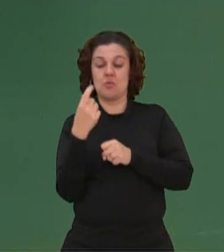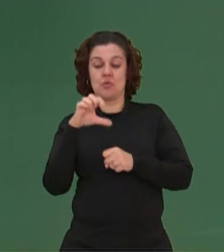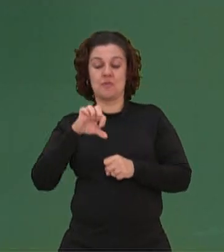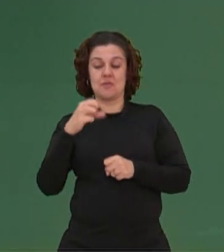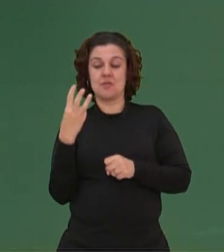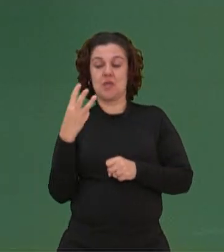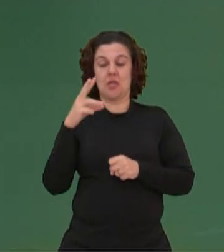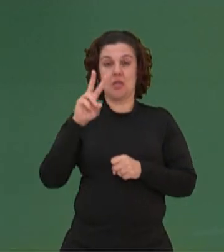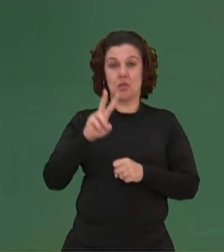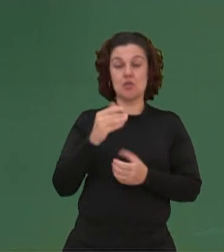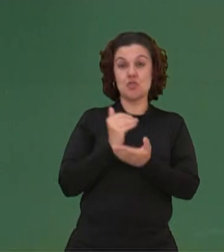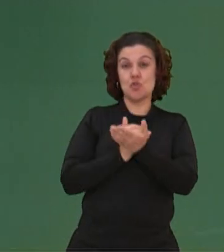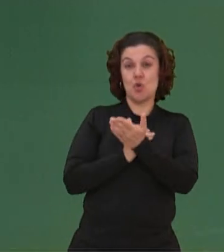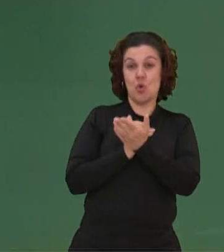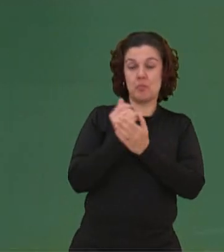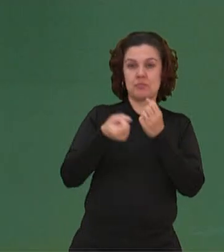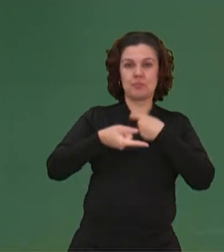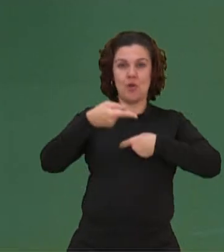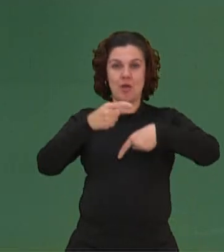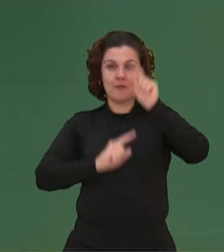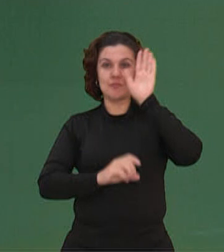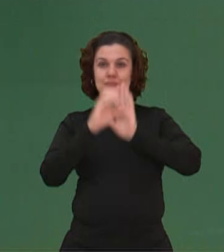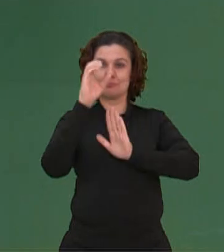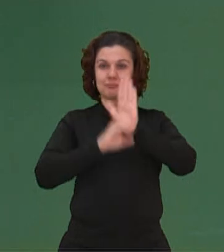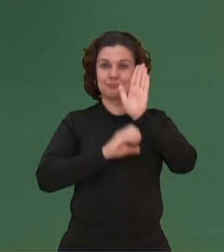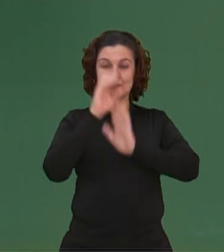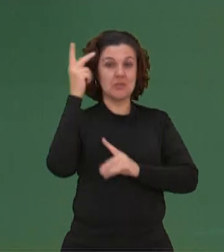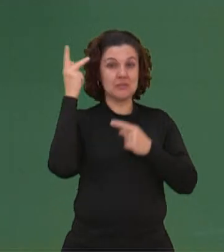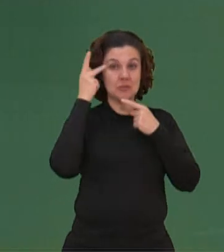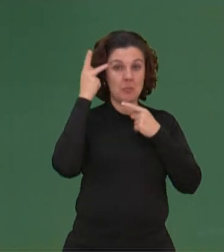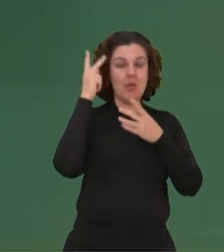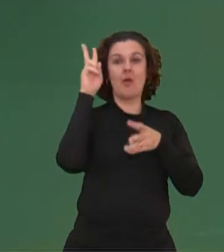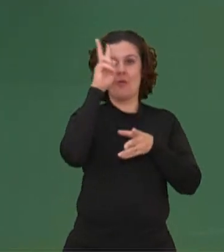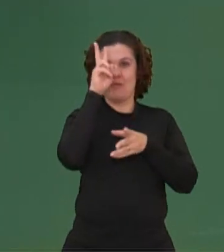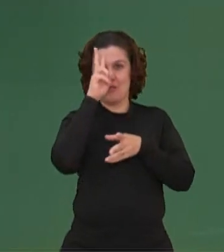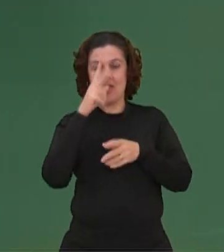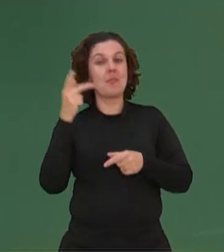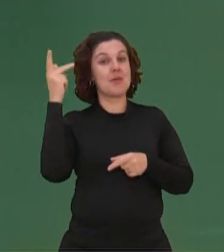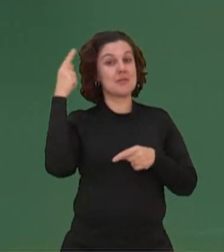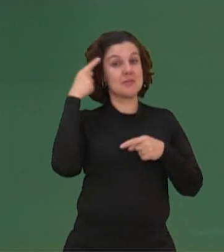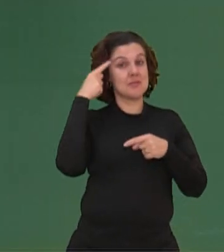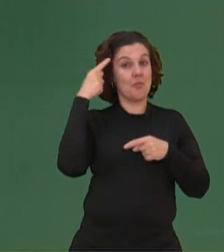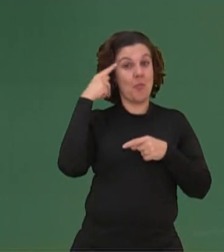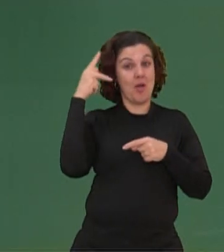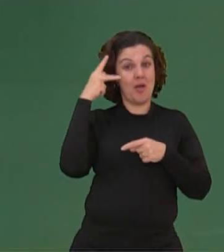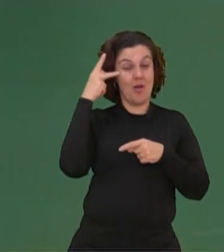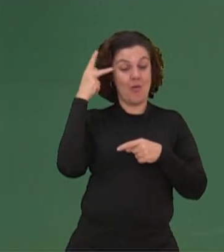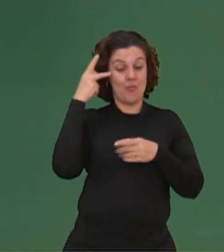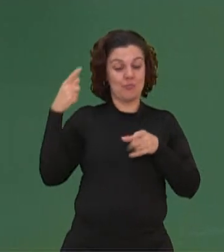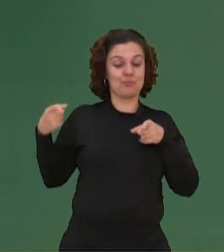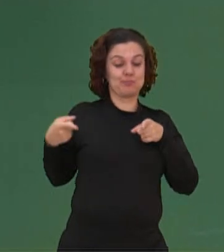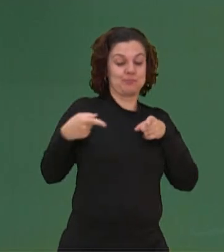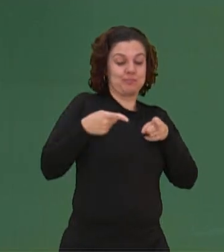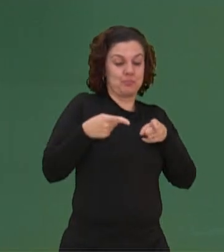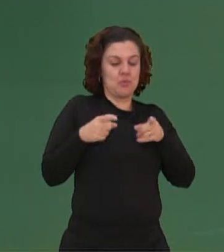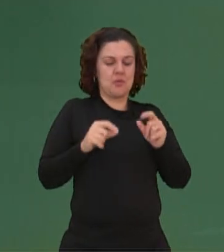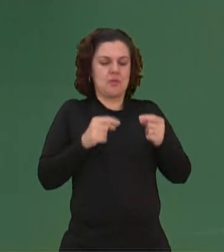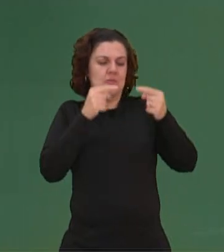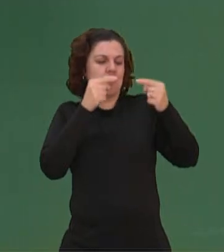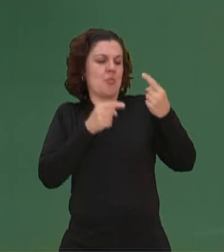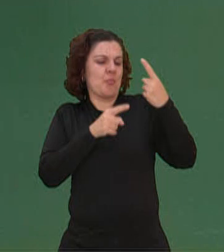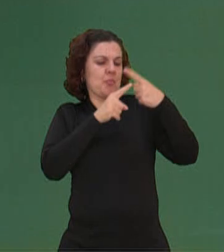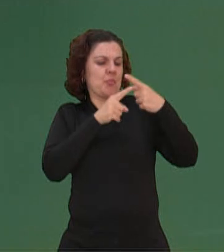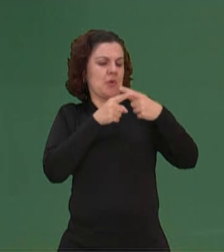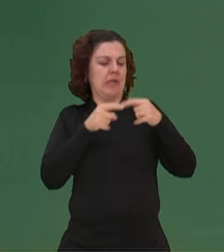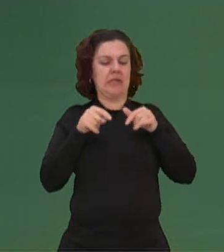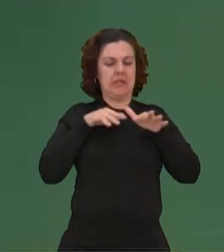Revolução Constitucionalista de São Paulo, ou seja, uma guerra de São Paulo contra as tropas federais, questionando o poder